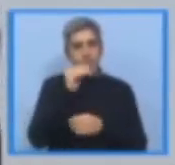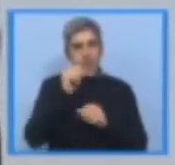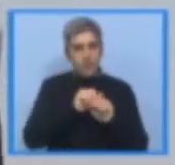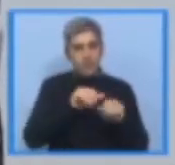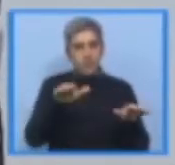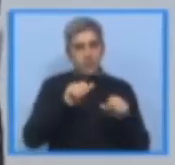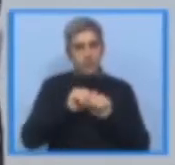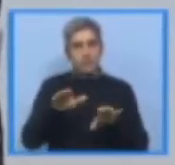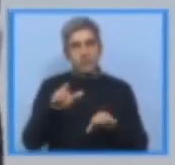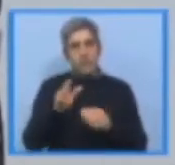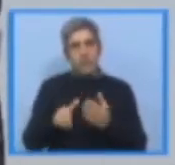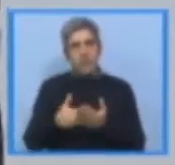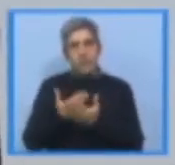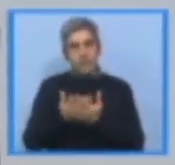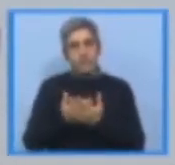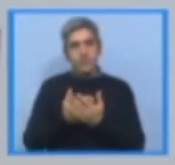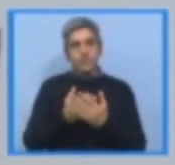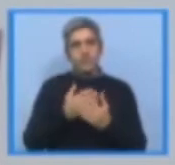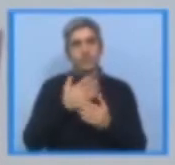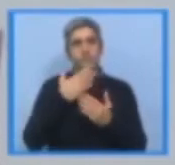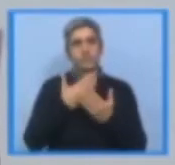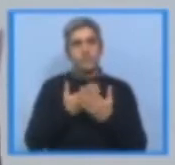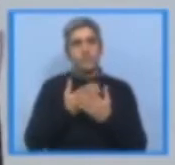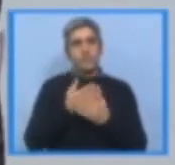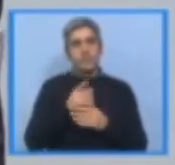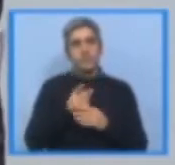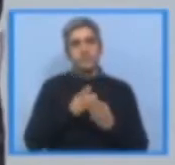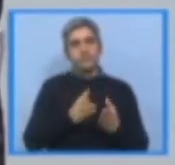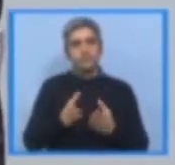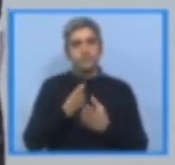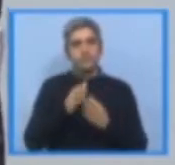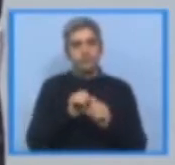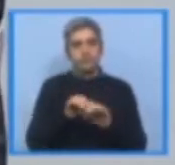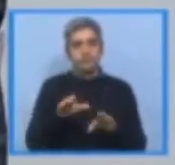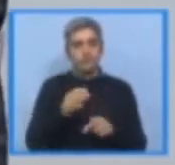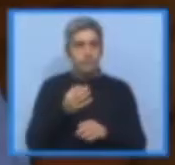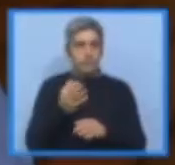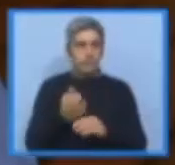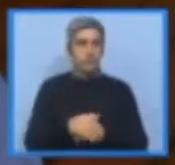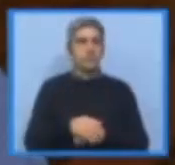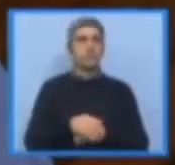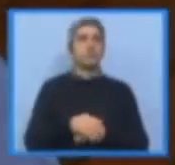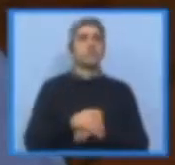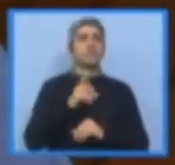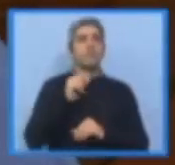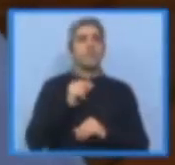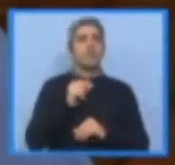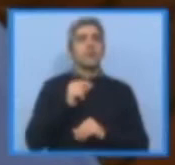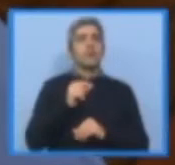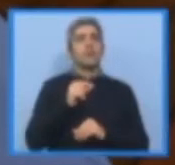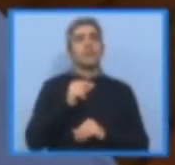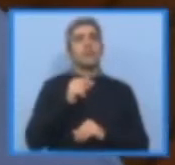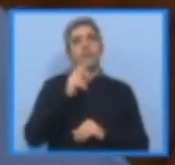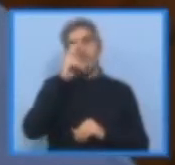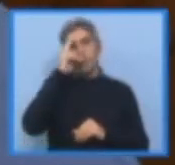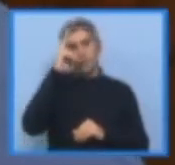o candidato, e isso desmontou, digamos, que essa estratégia de espalhar as fake news. E depois temos a velha Rússia, não